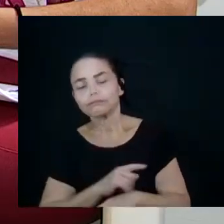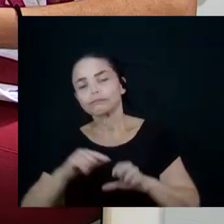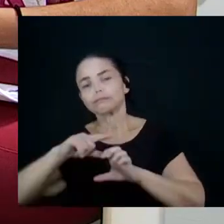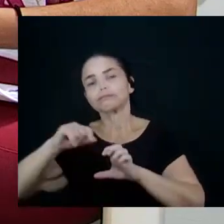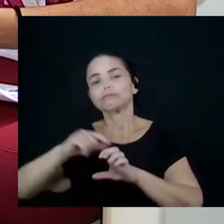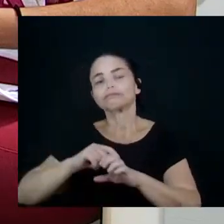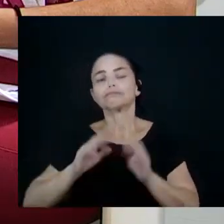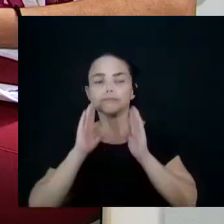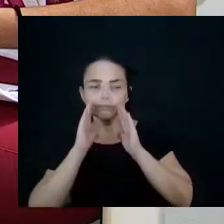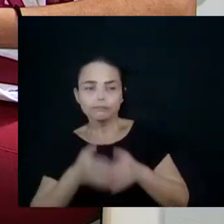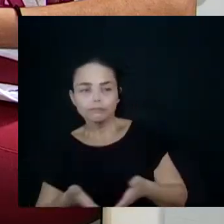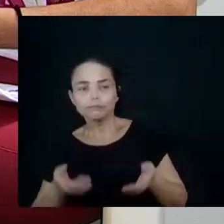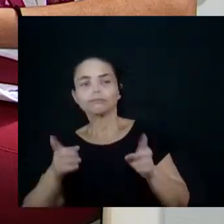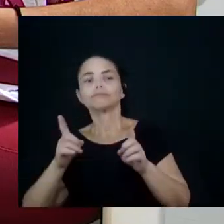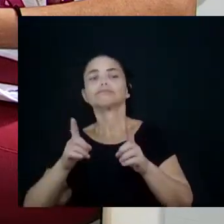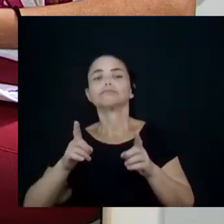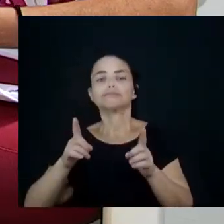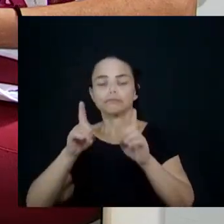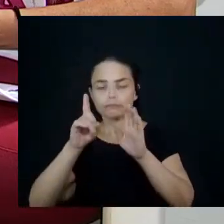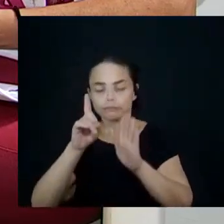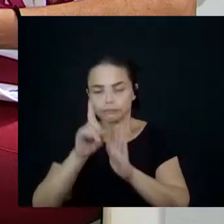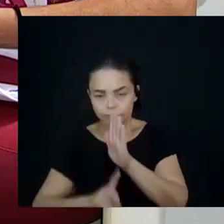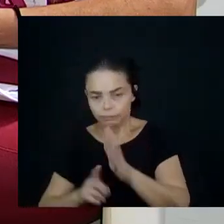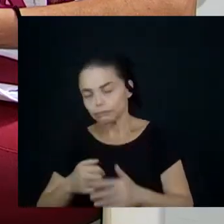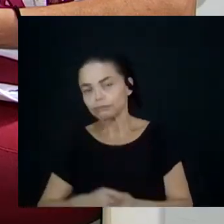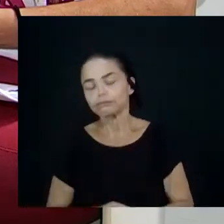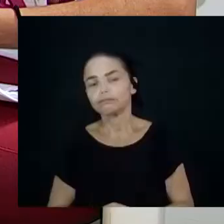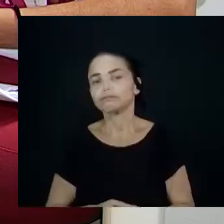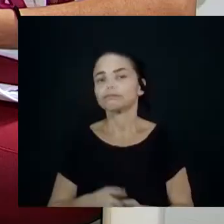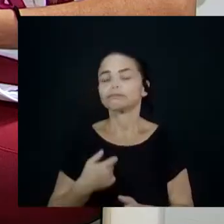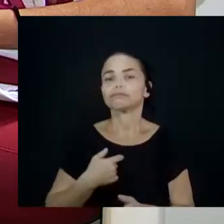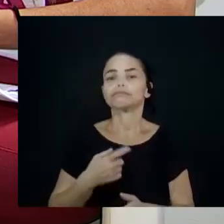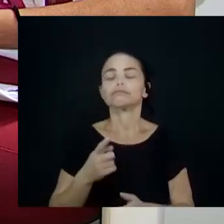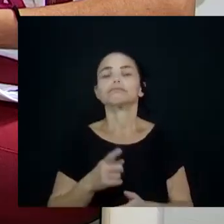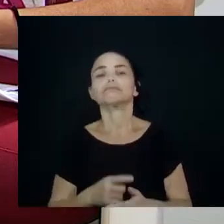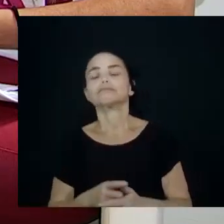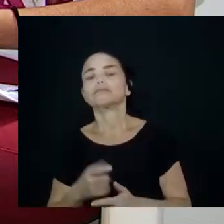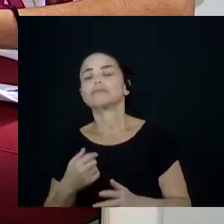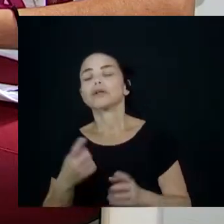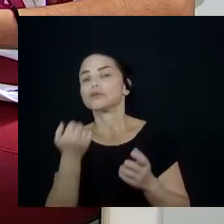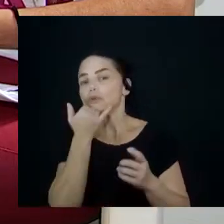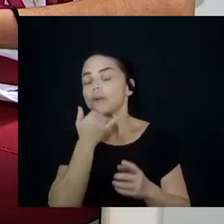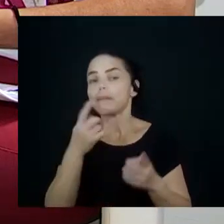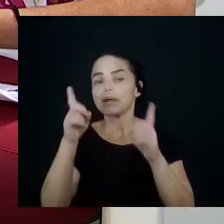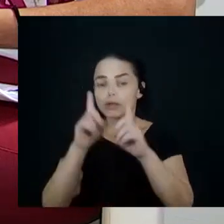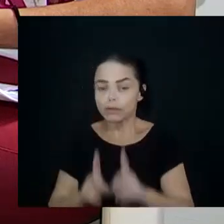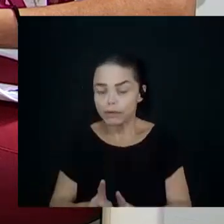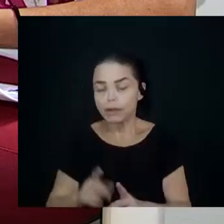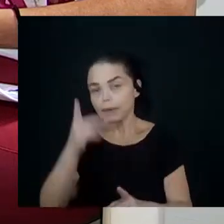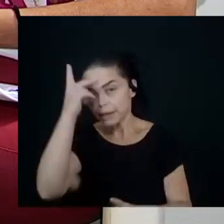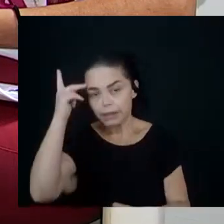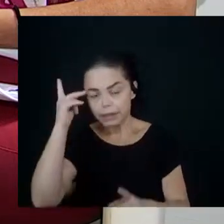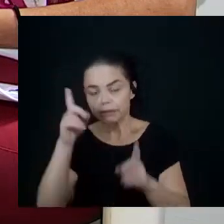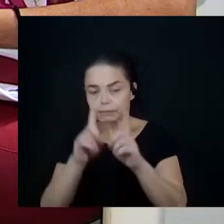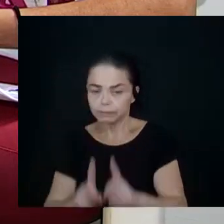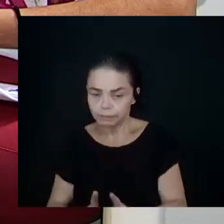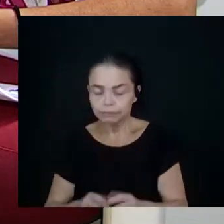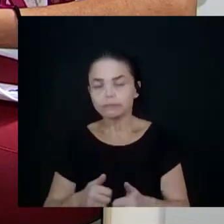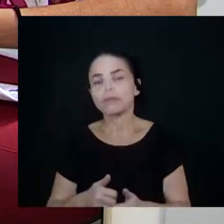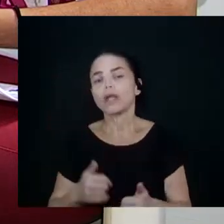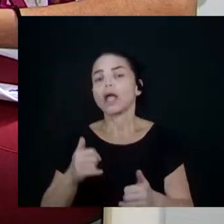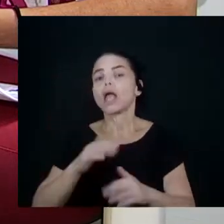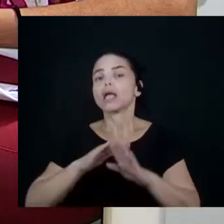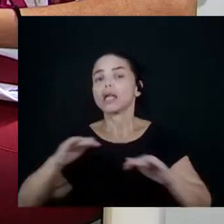específico, justamente para facilitar não só o seu trabalho, Isso. mas de outros profissionais como você e também muitas vezes até para a mãe que